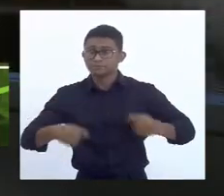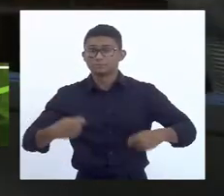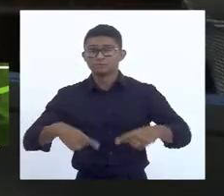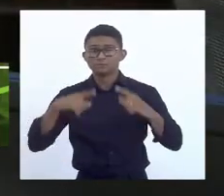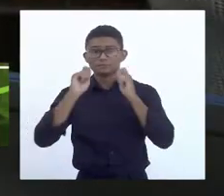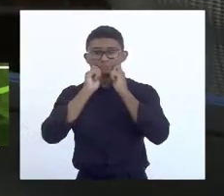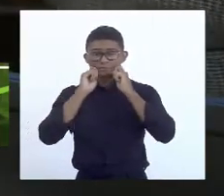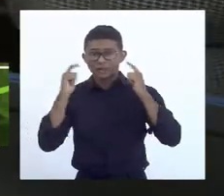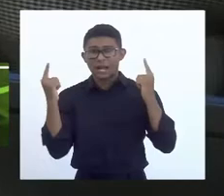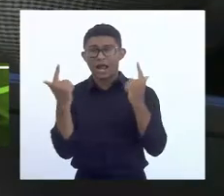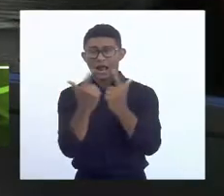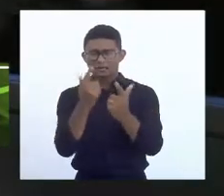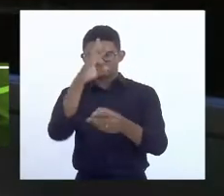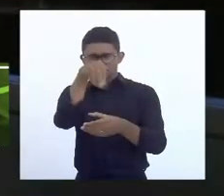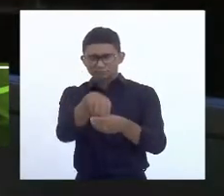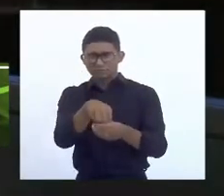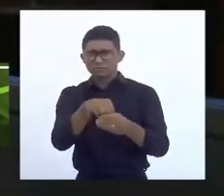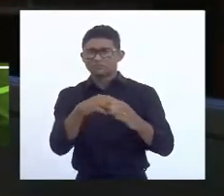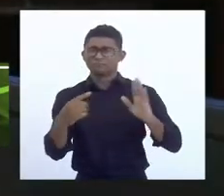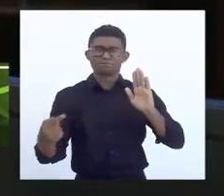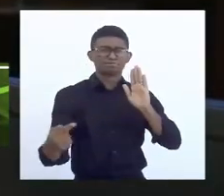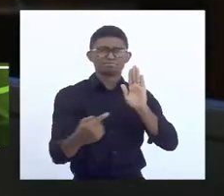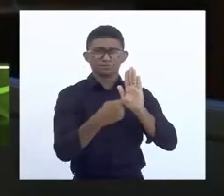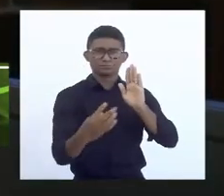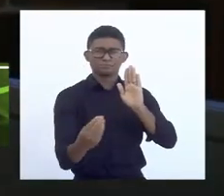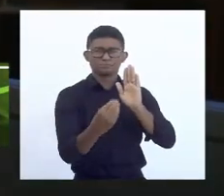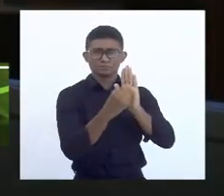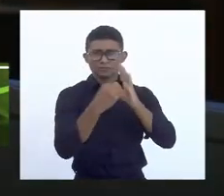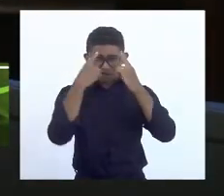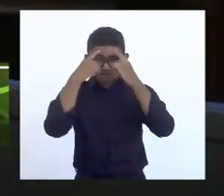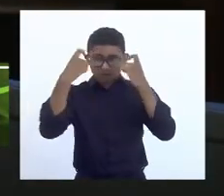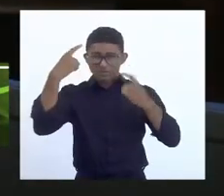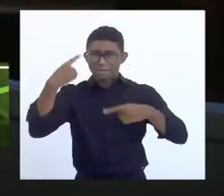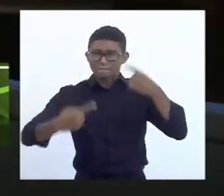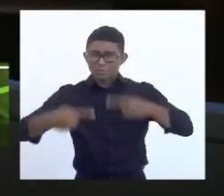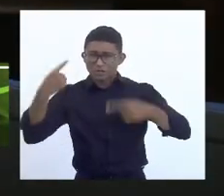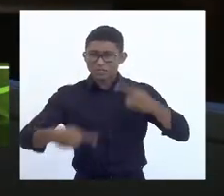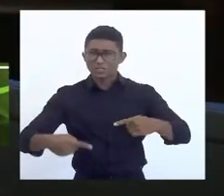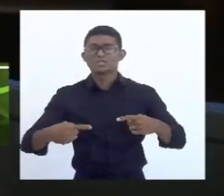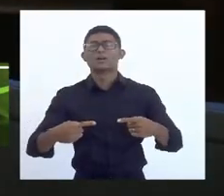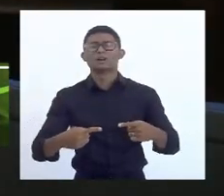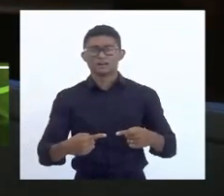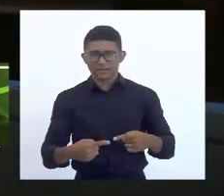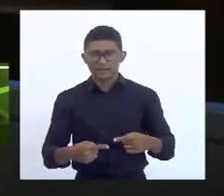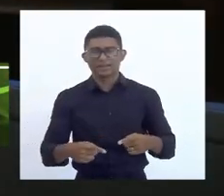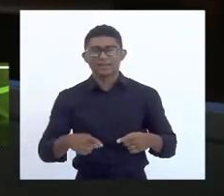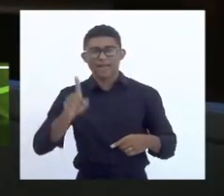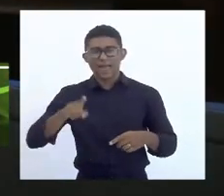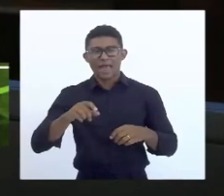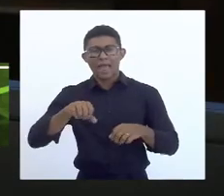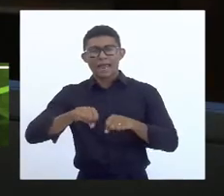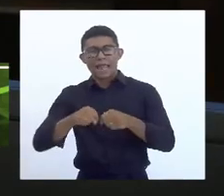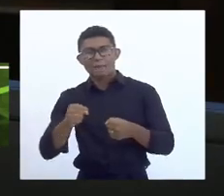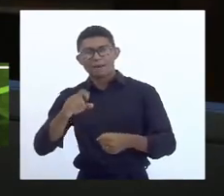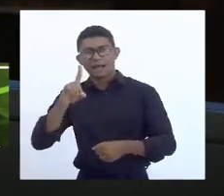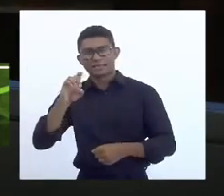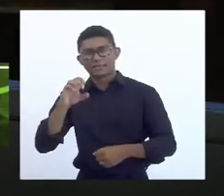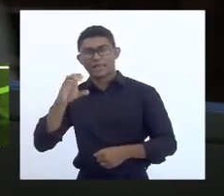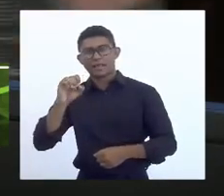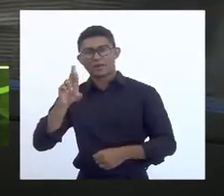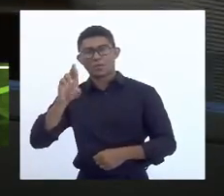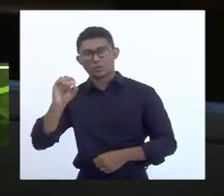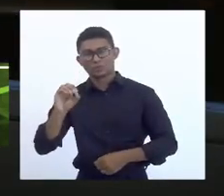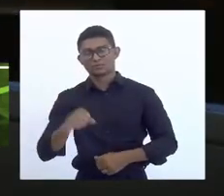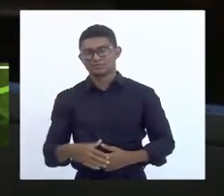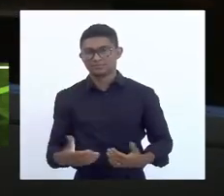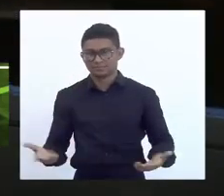violência política de gênero como quebra de decoro parlamentar, tá? Já sacramentado nessa audiência pública. E quero